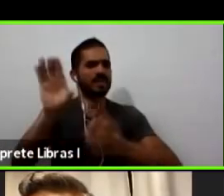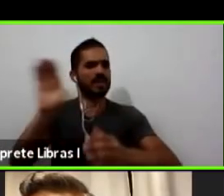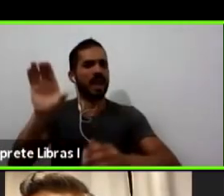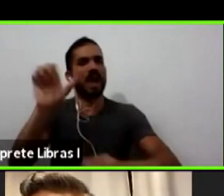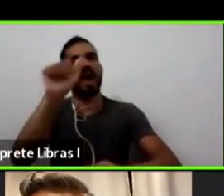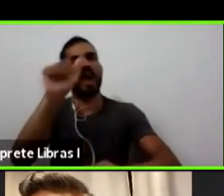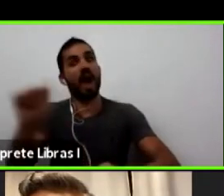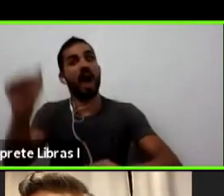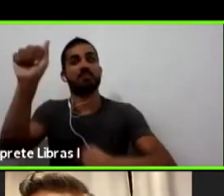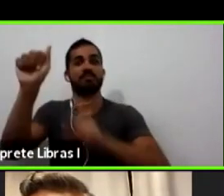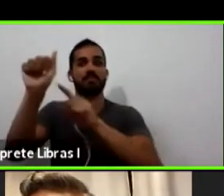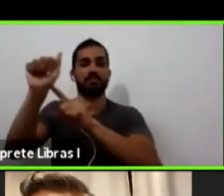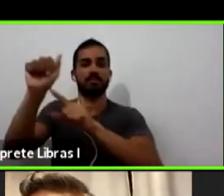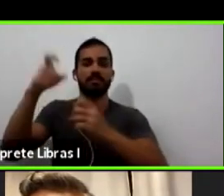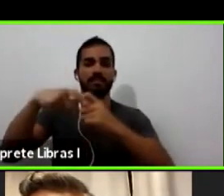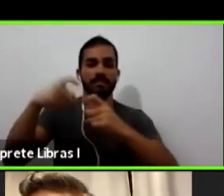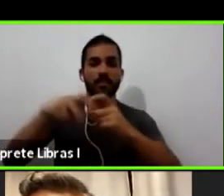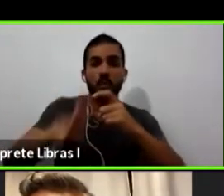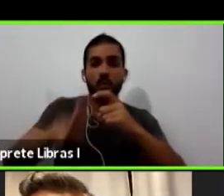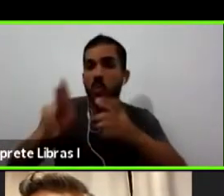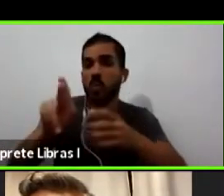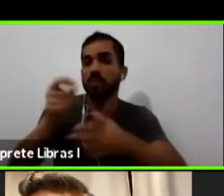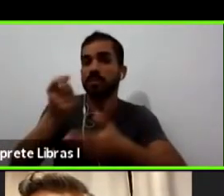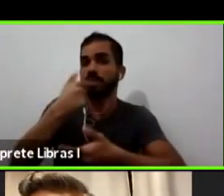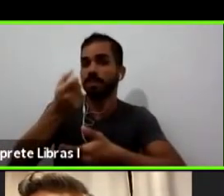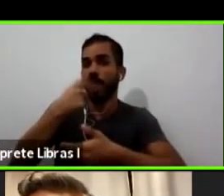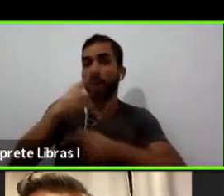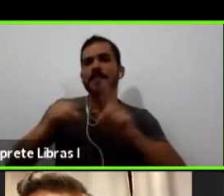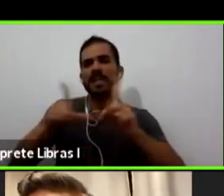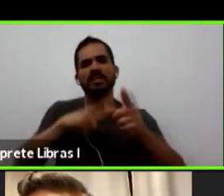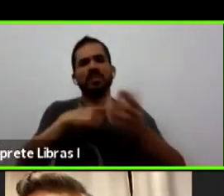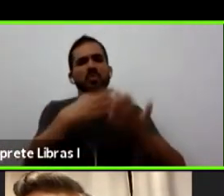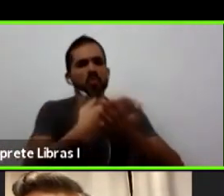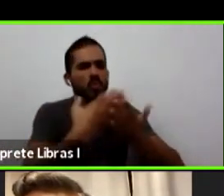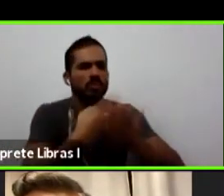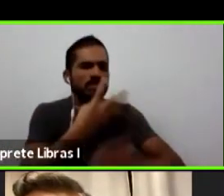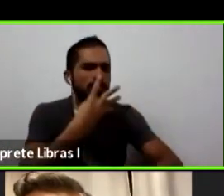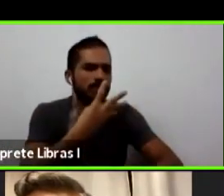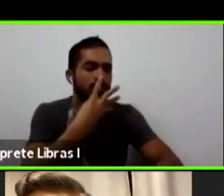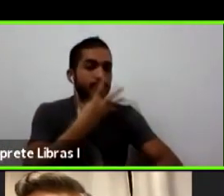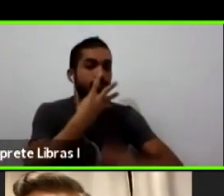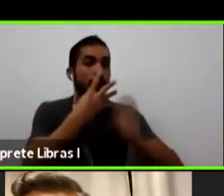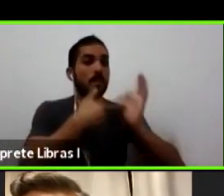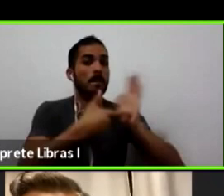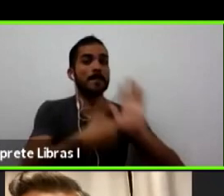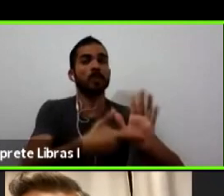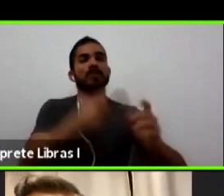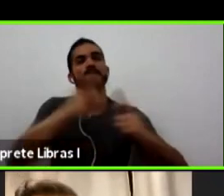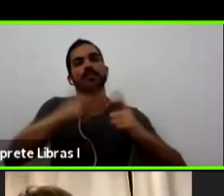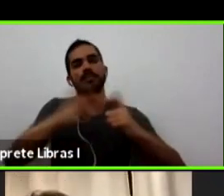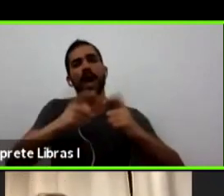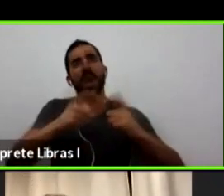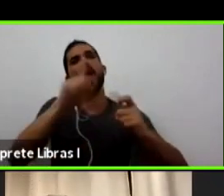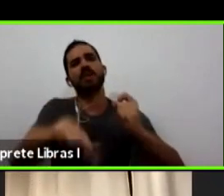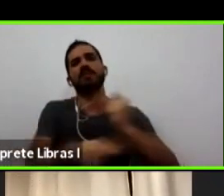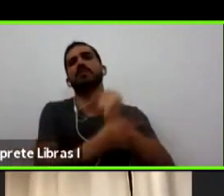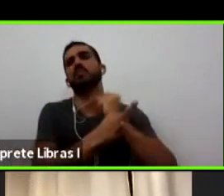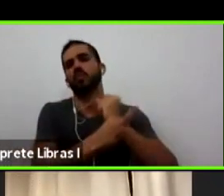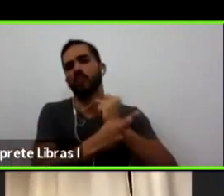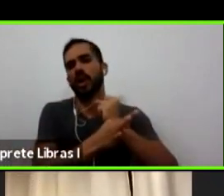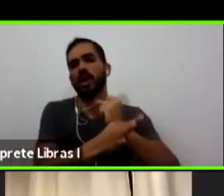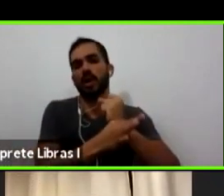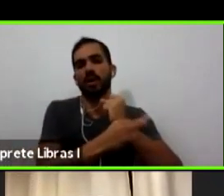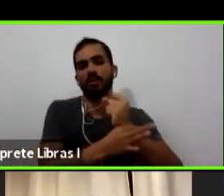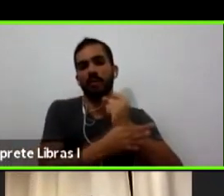nível a dessas medicações mas temos em estudos observacionais e mostram que essas medicações são seguras